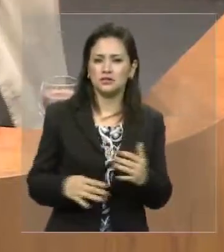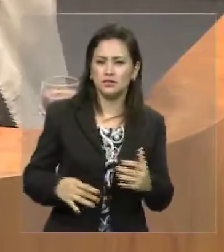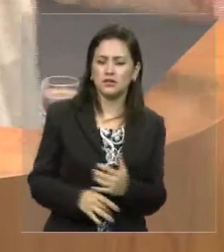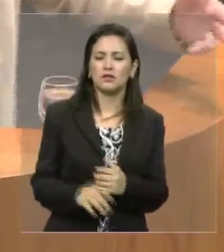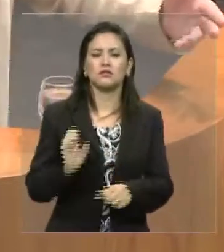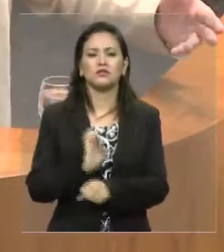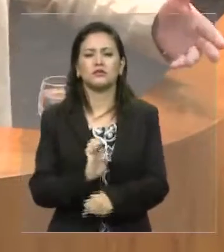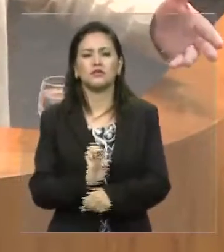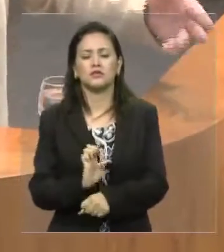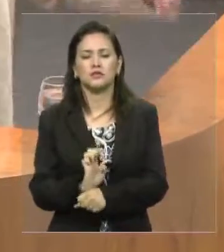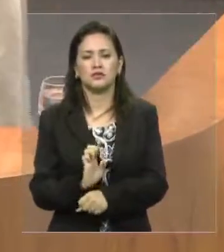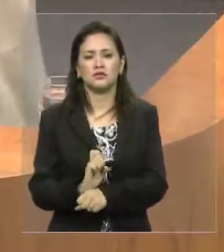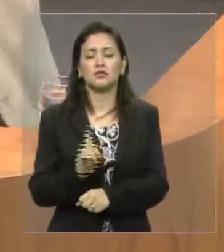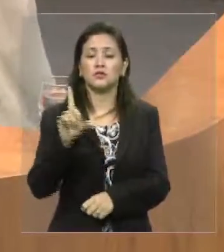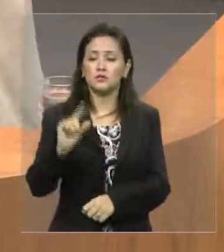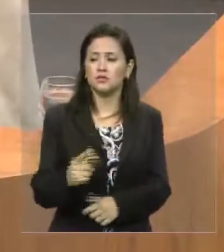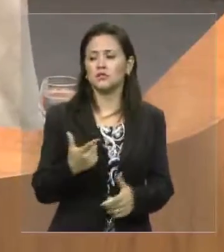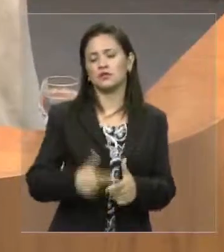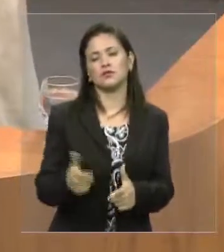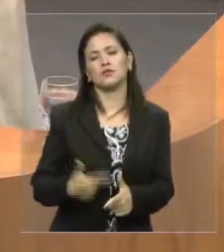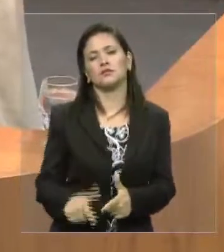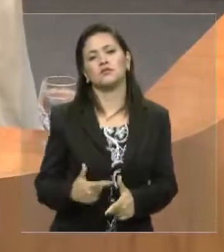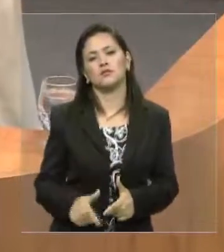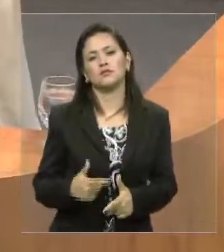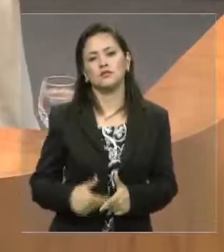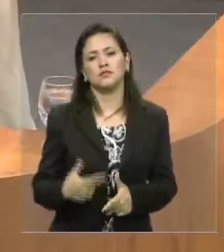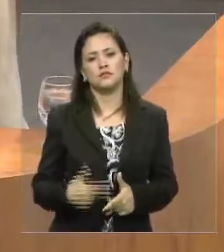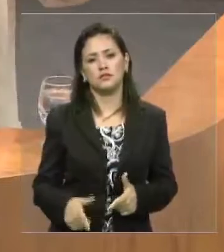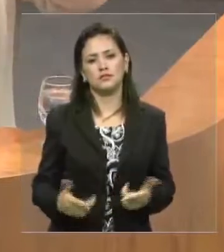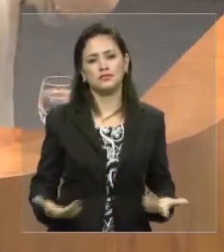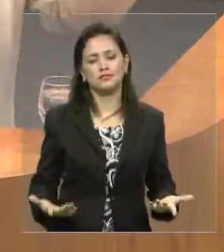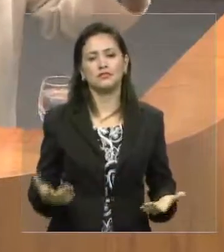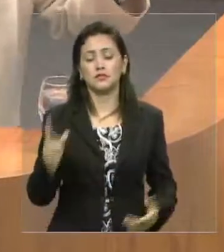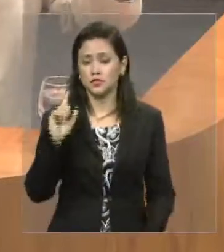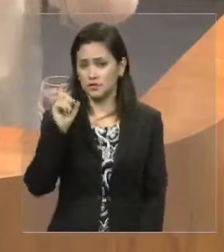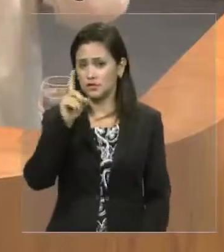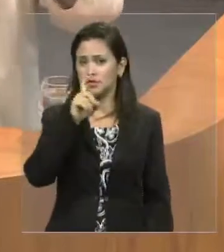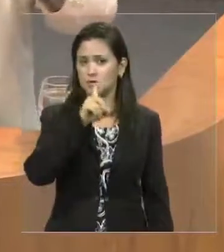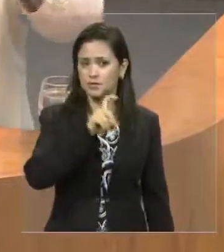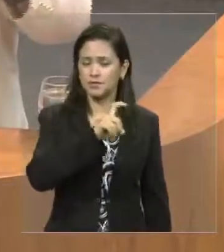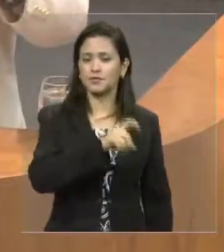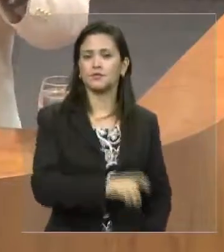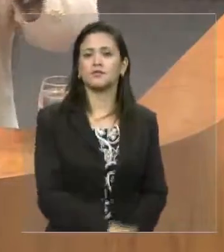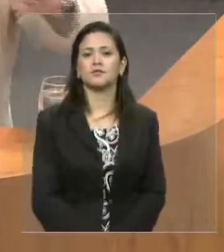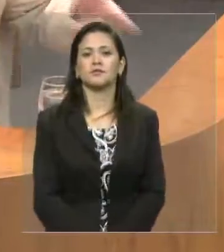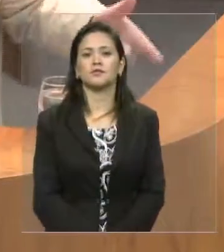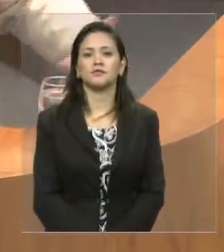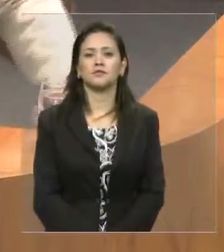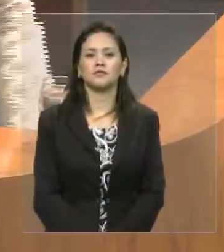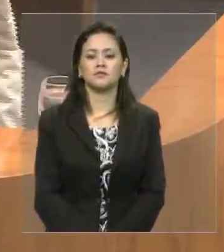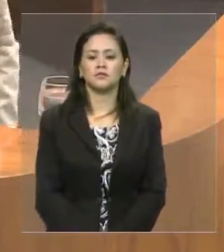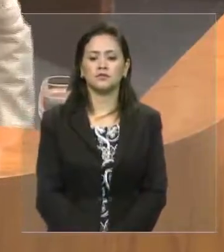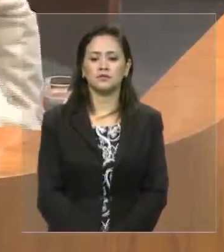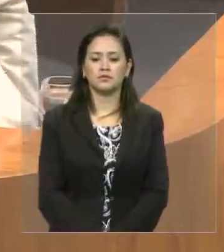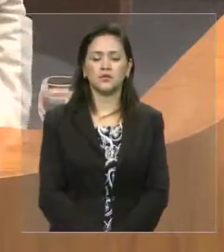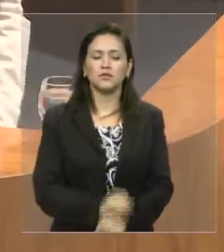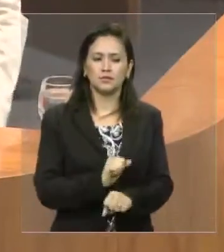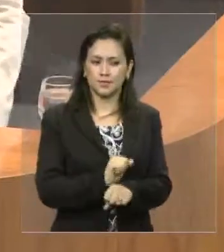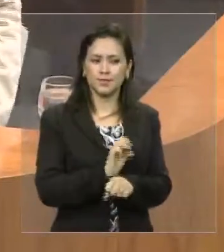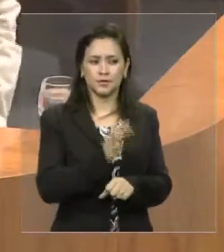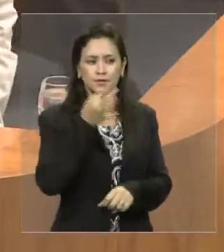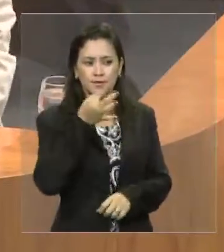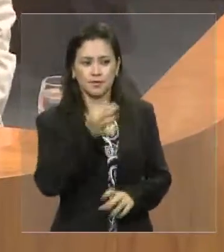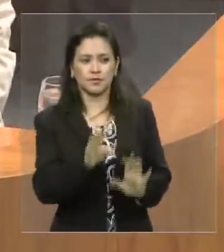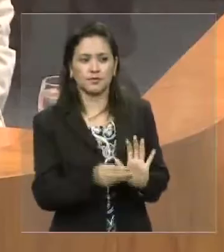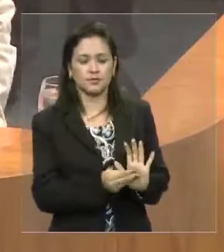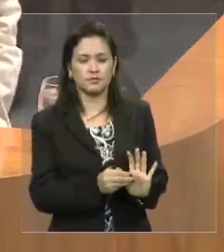de forma definitiva. Quase impossível. O corredor de transporte, por exemplo, concedo já uma parte ao nobre deputado Rafael